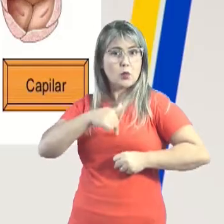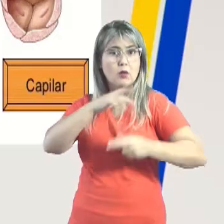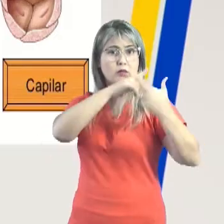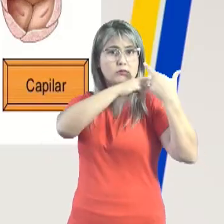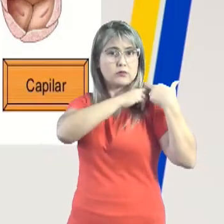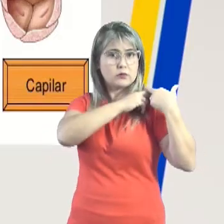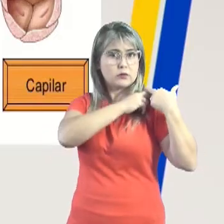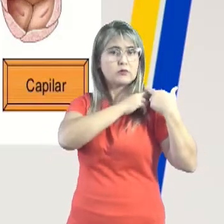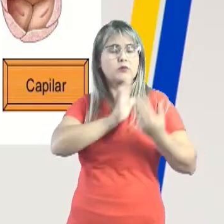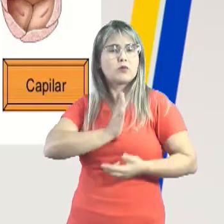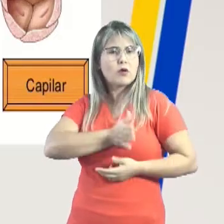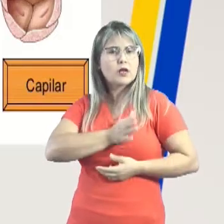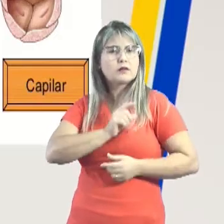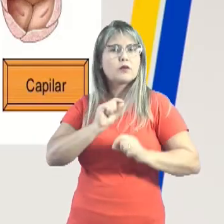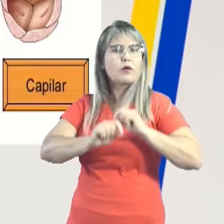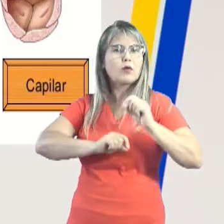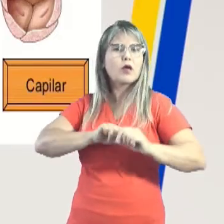sangue